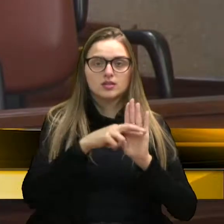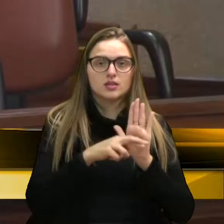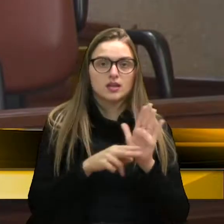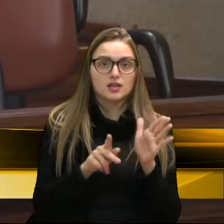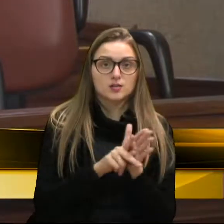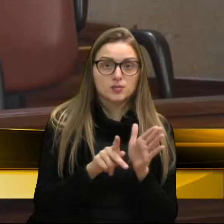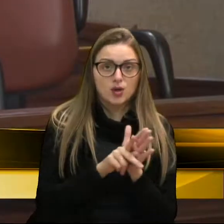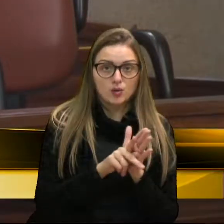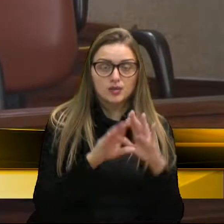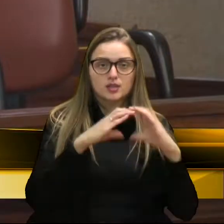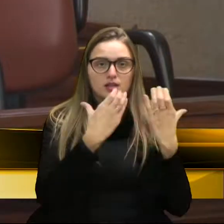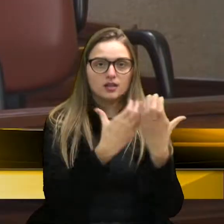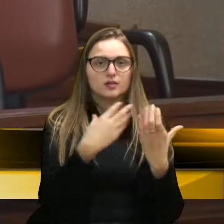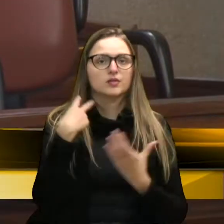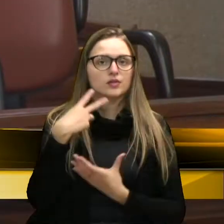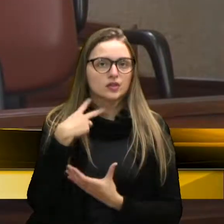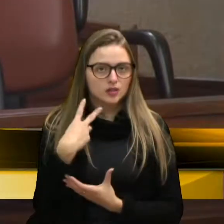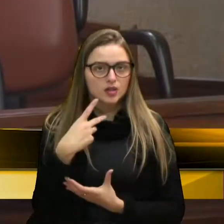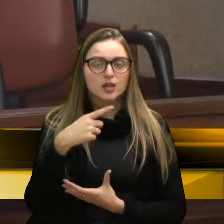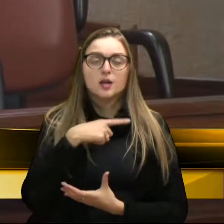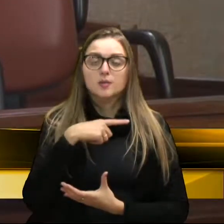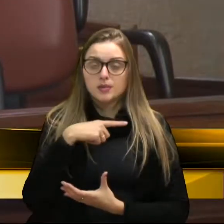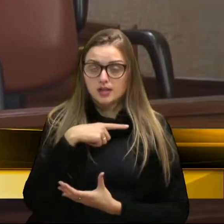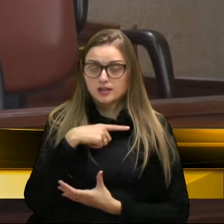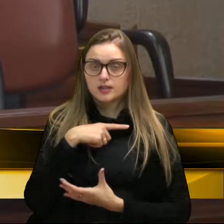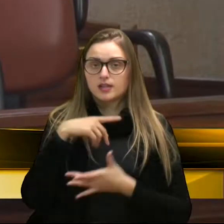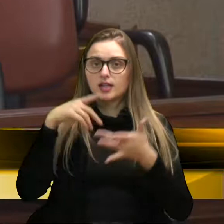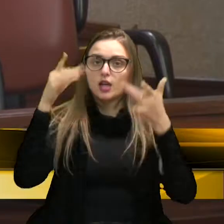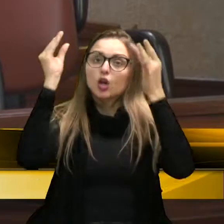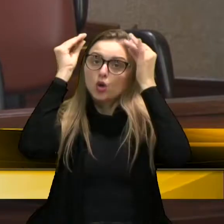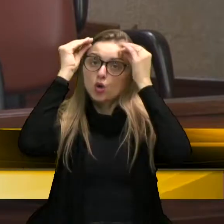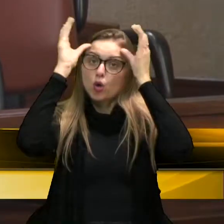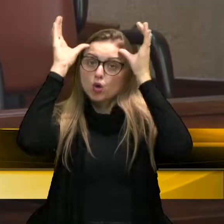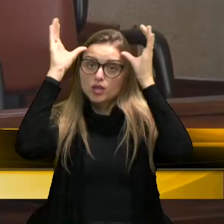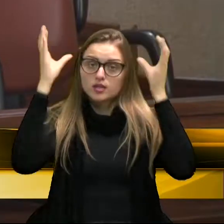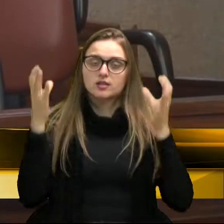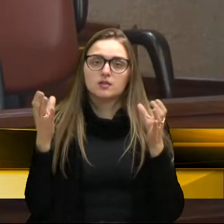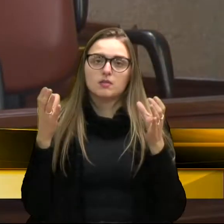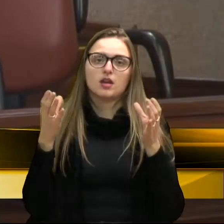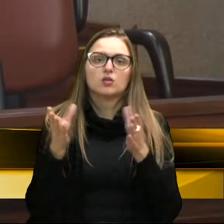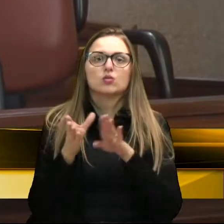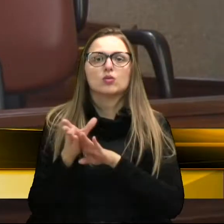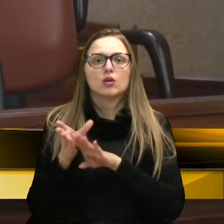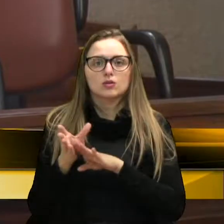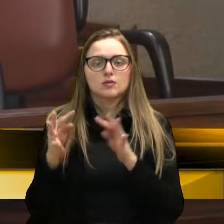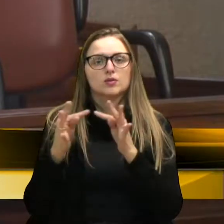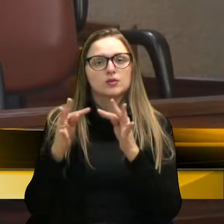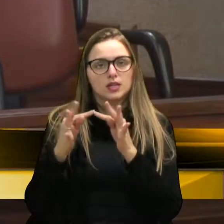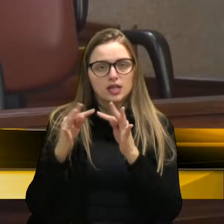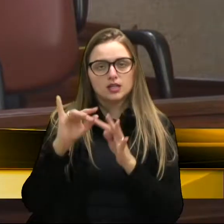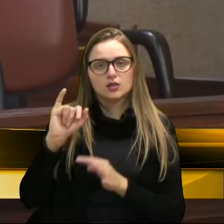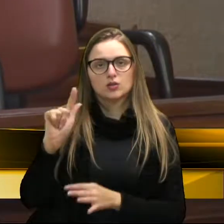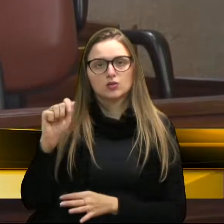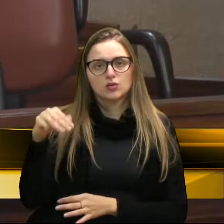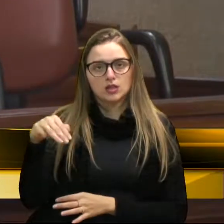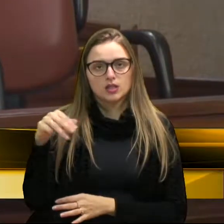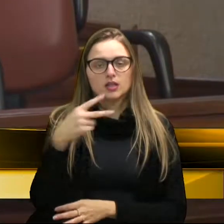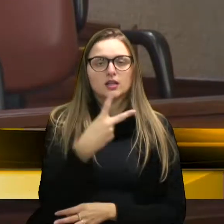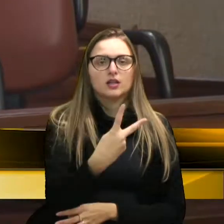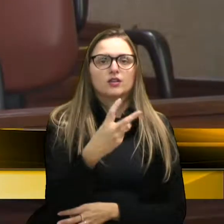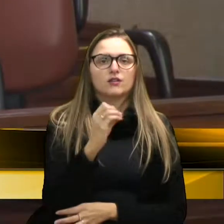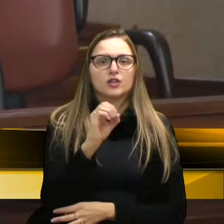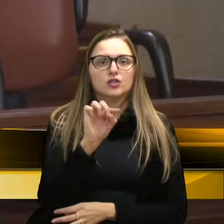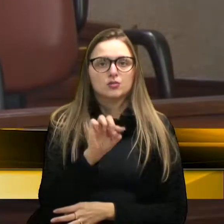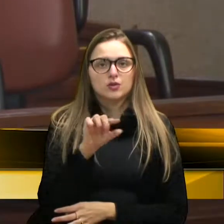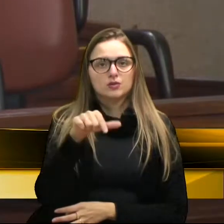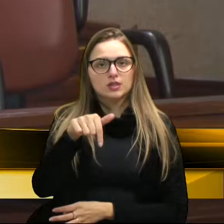ao autor, para que tomasse conhecimento da orientação técnica do IGAM, número 20.693